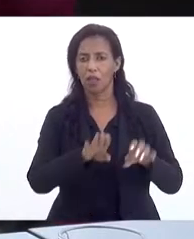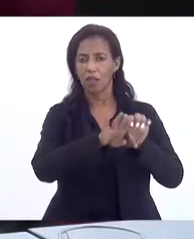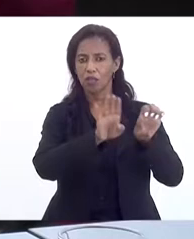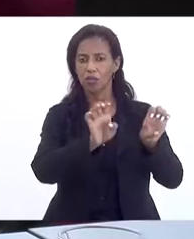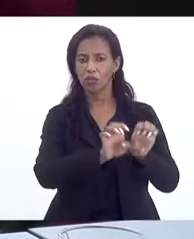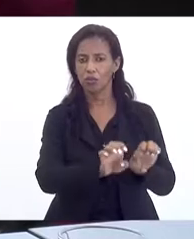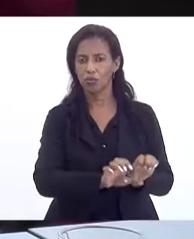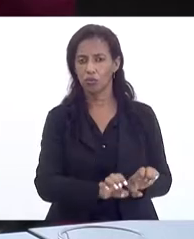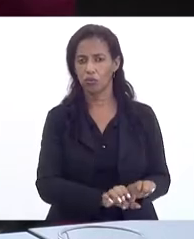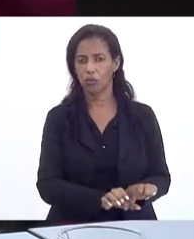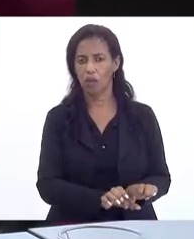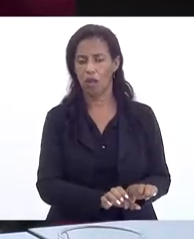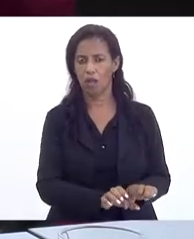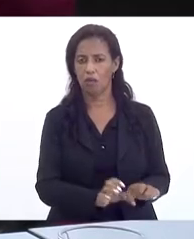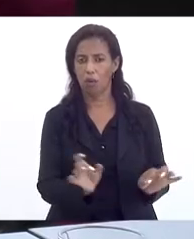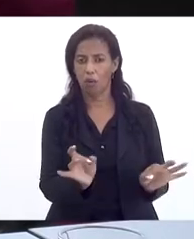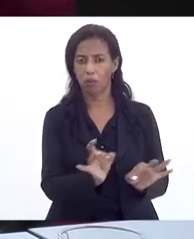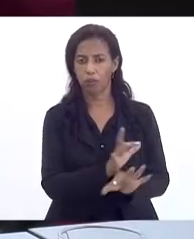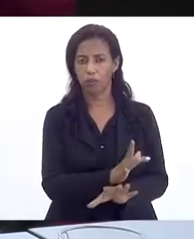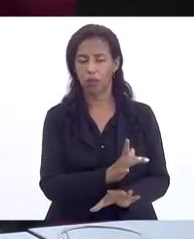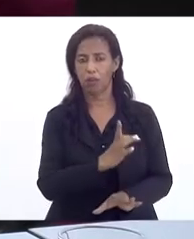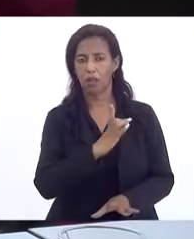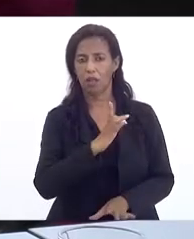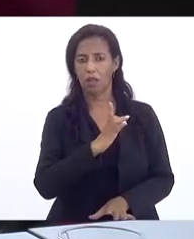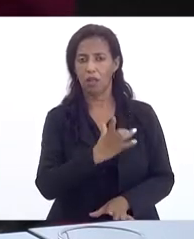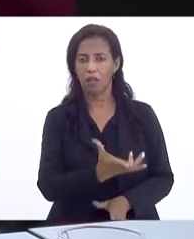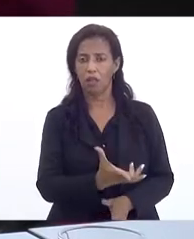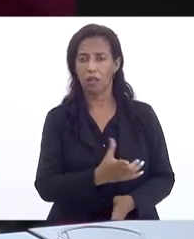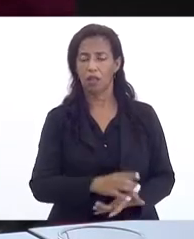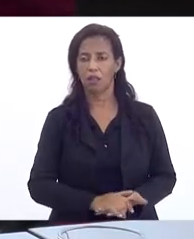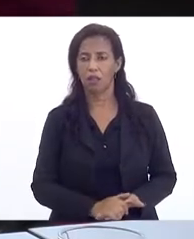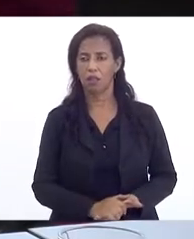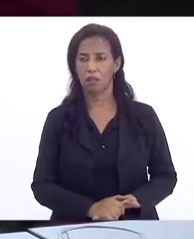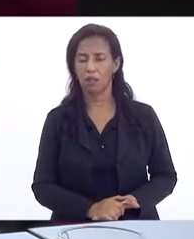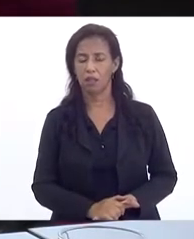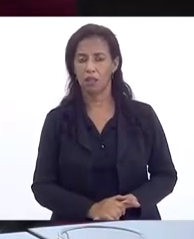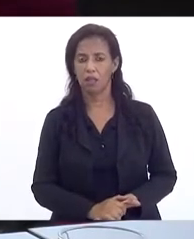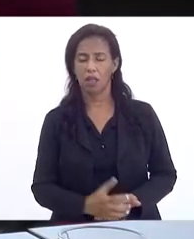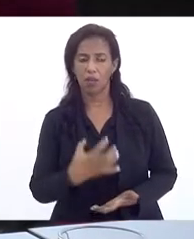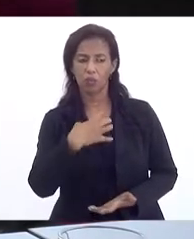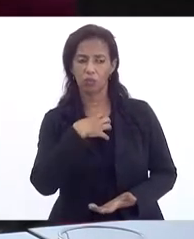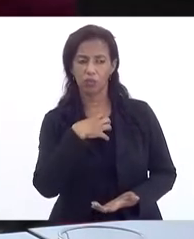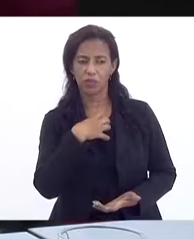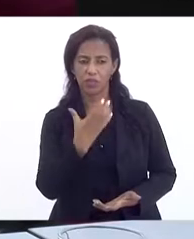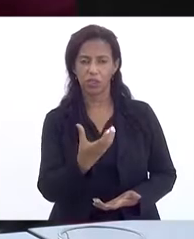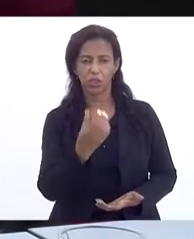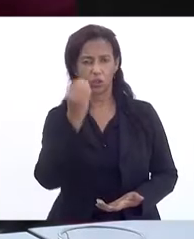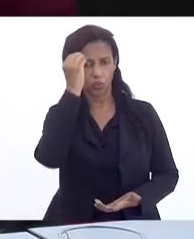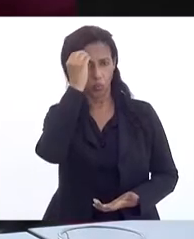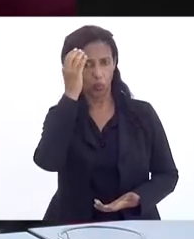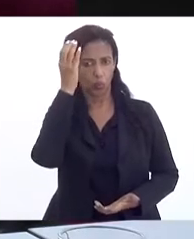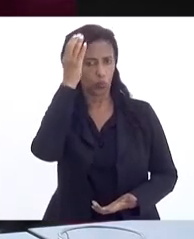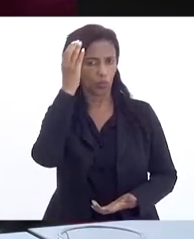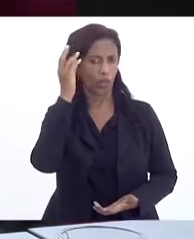estruturados fisicamente. Tem uma simbologia cultural,